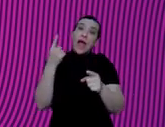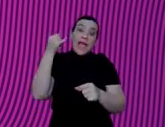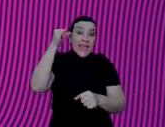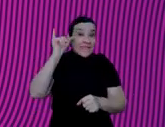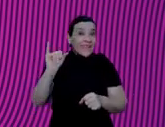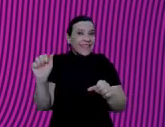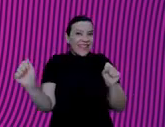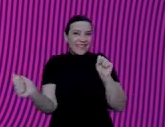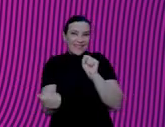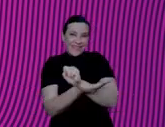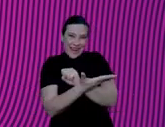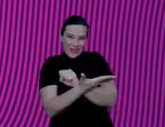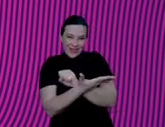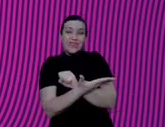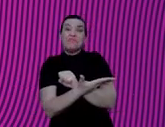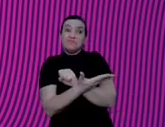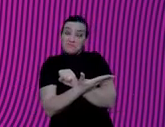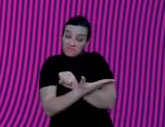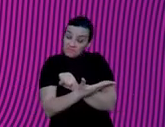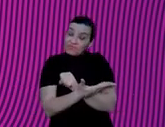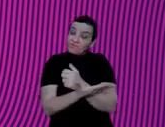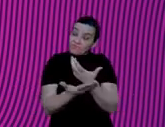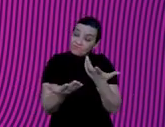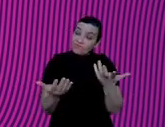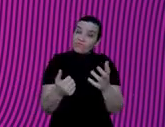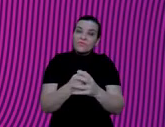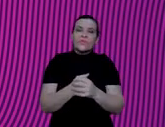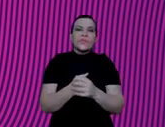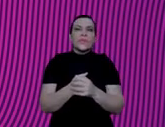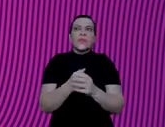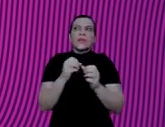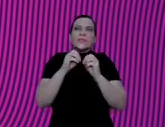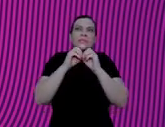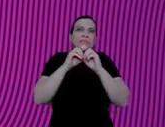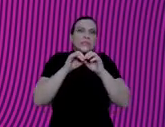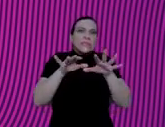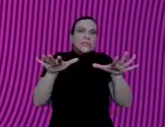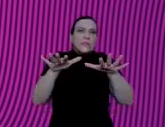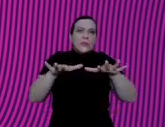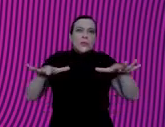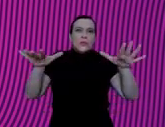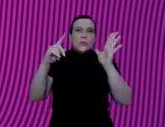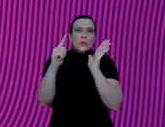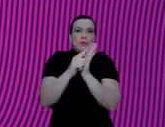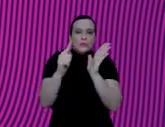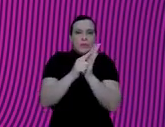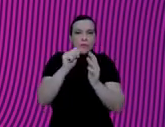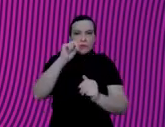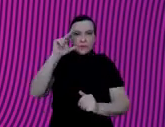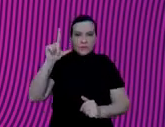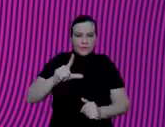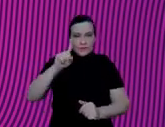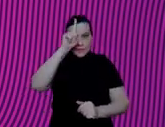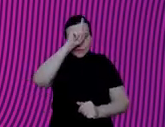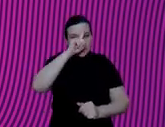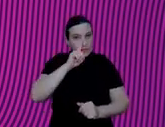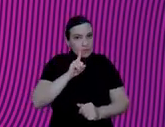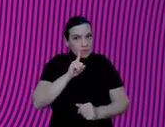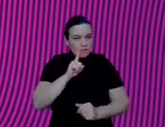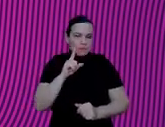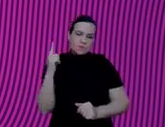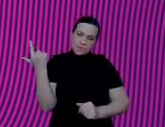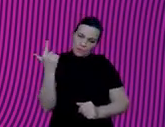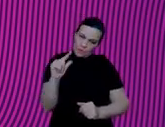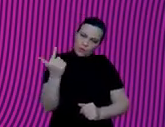É um certo contrassenso, quer dizer, não se expandiu ainda para o receituário azul e amarelo, por se temer, né, que